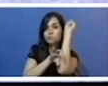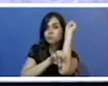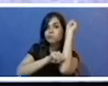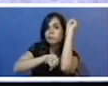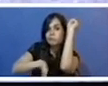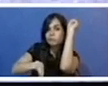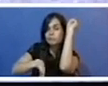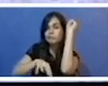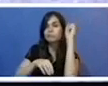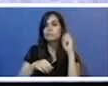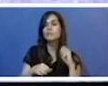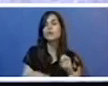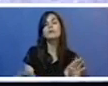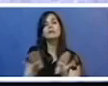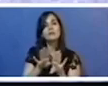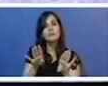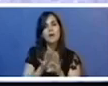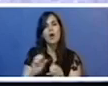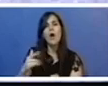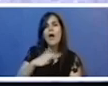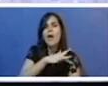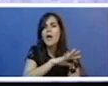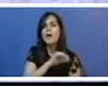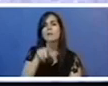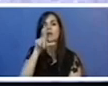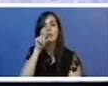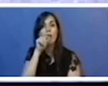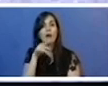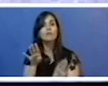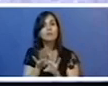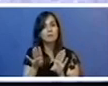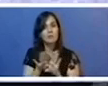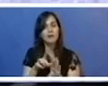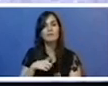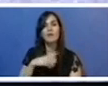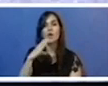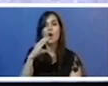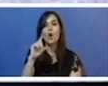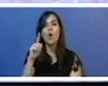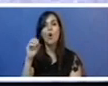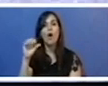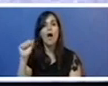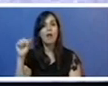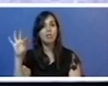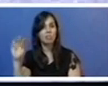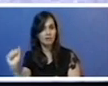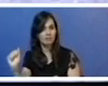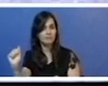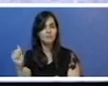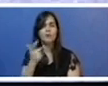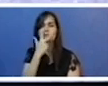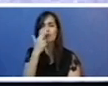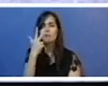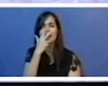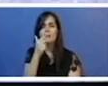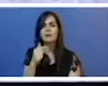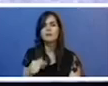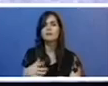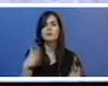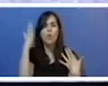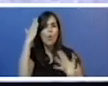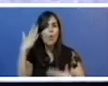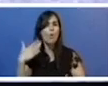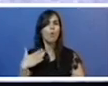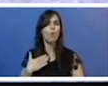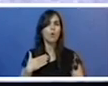aves. Répteis também apresentam cloaca e aves também têm cloaca. Isso mostra uma semelhança física entre esses animais, como